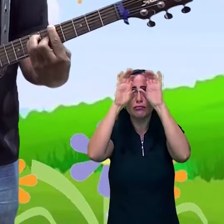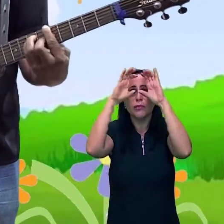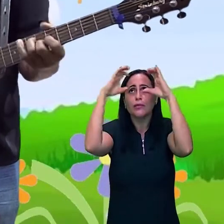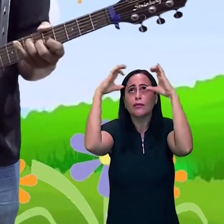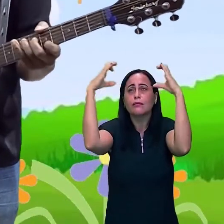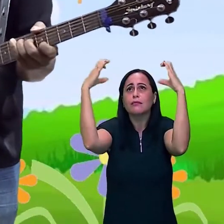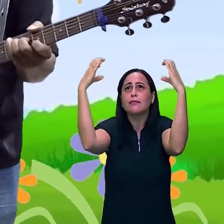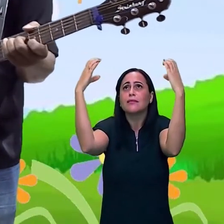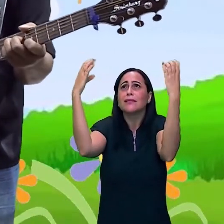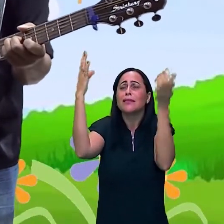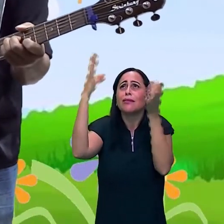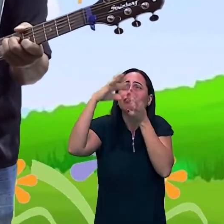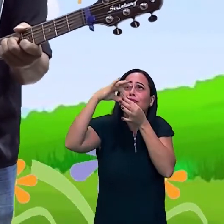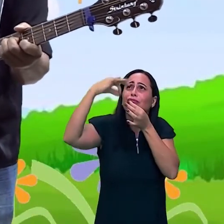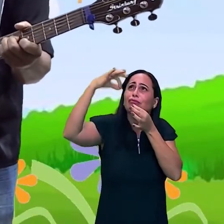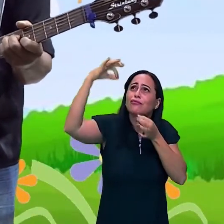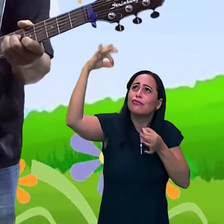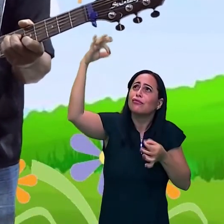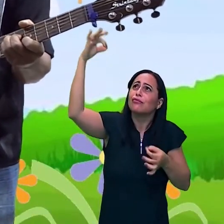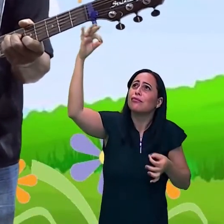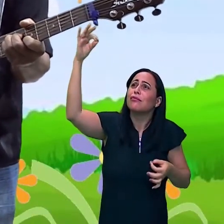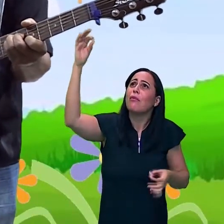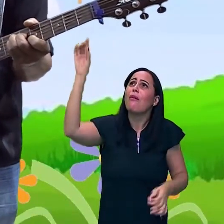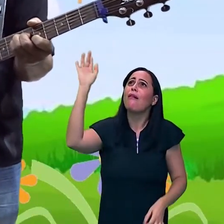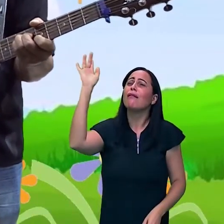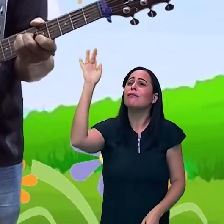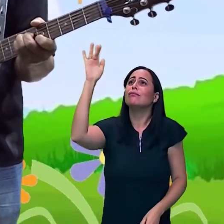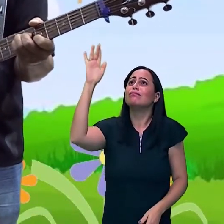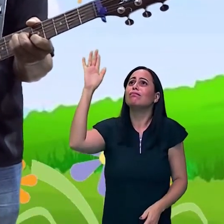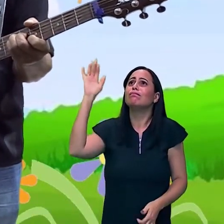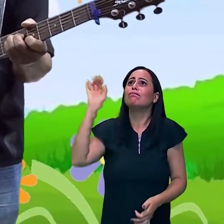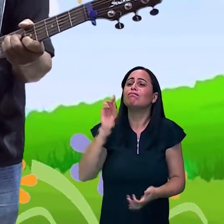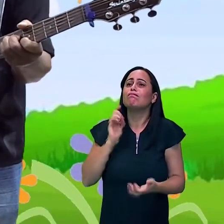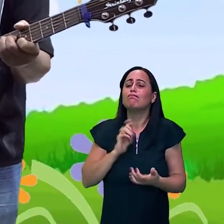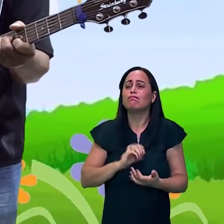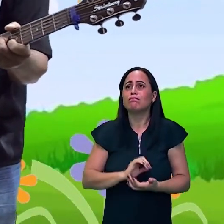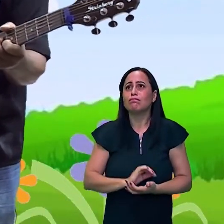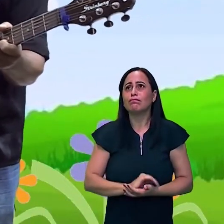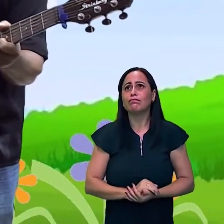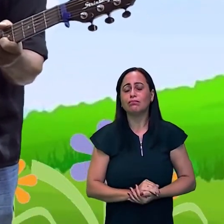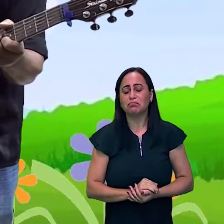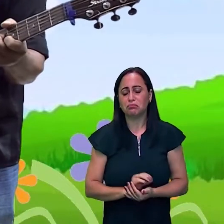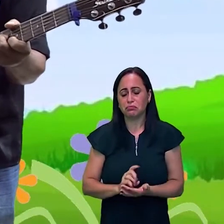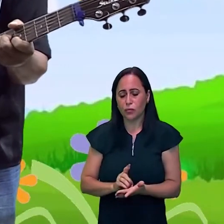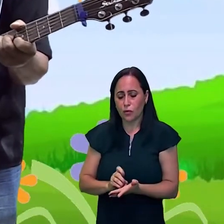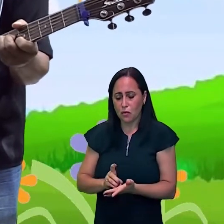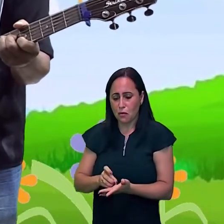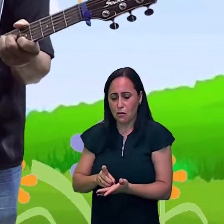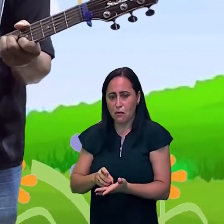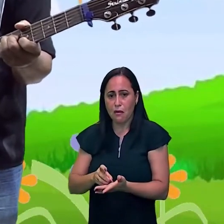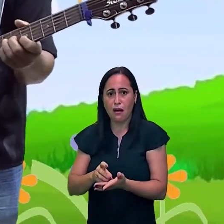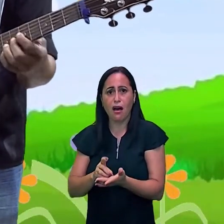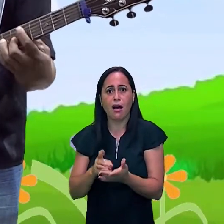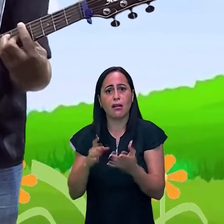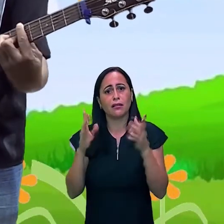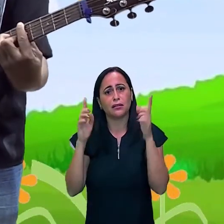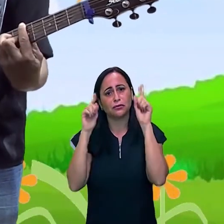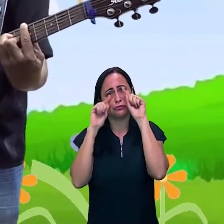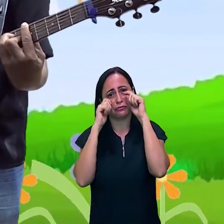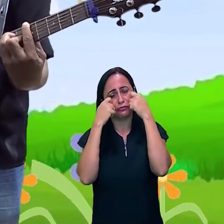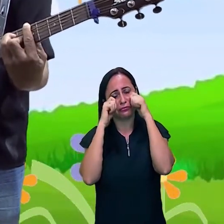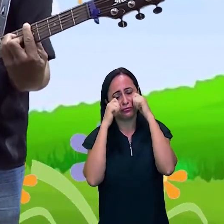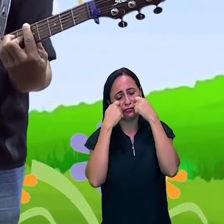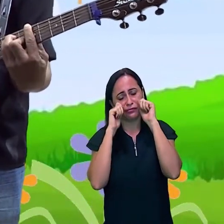longe de tocar. E Marta, a lagarta, se pôs a